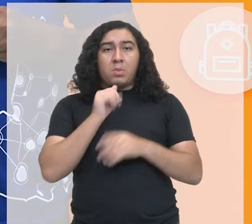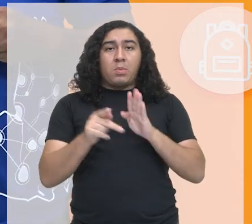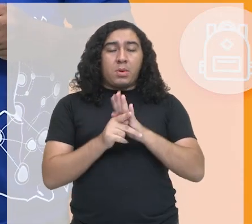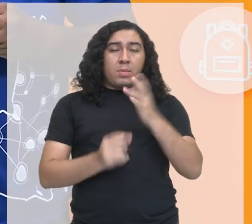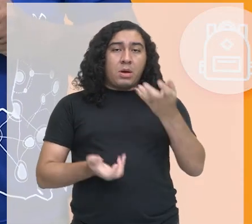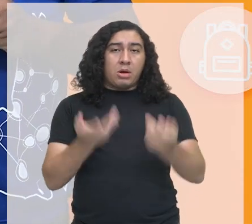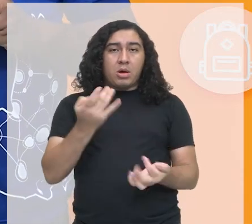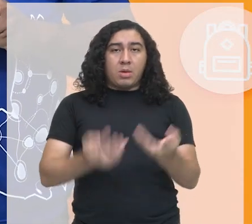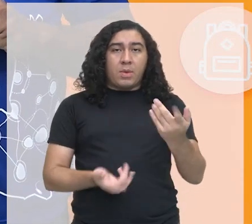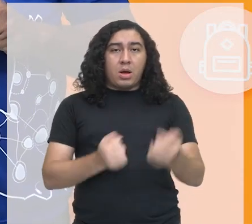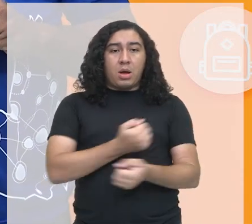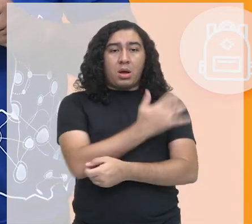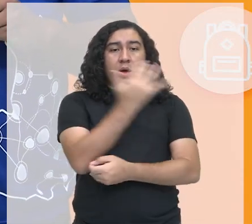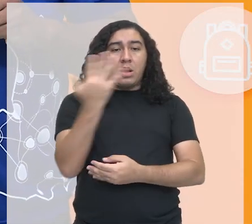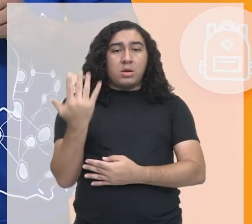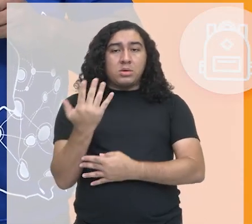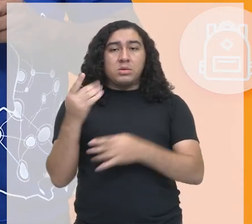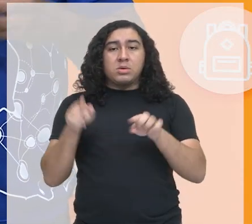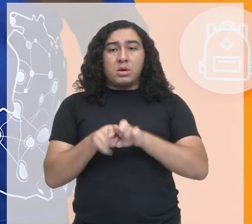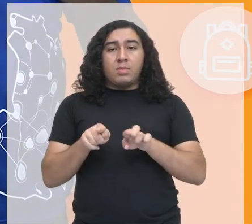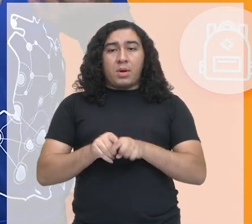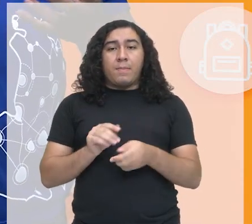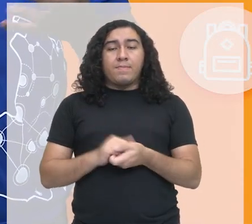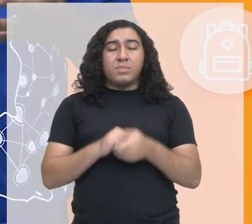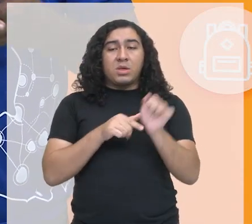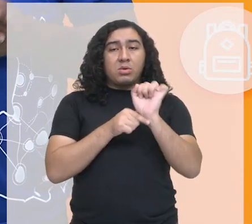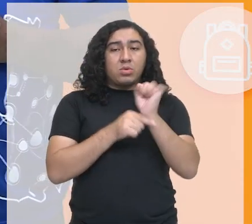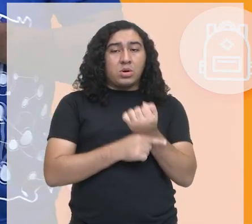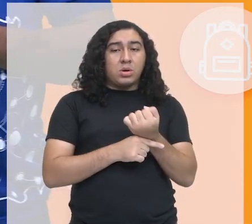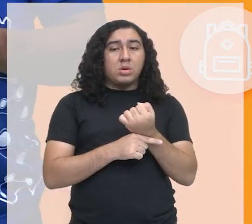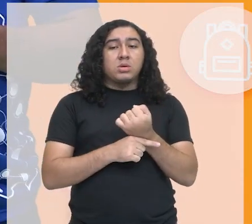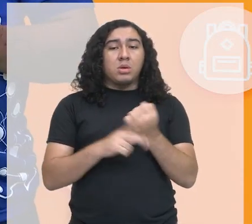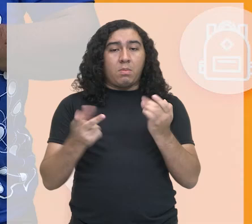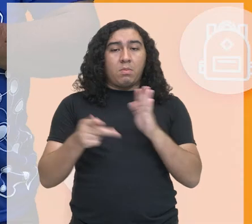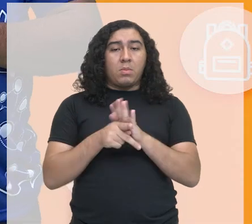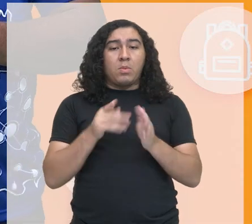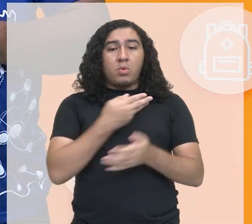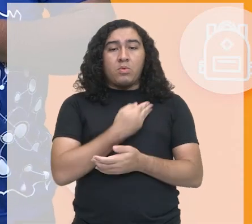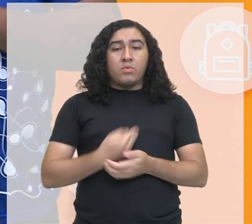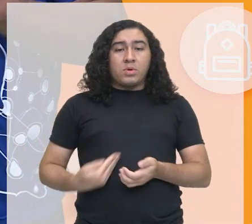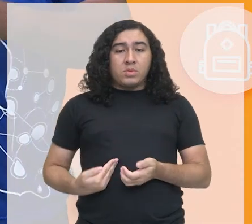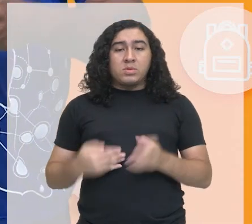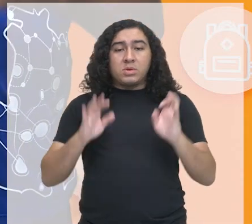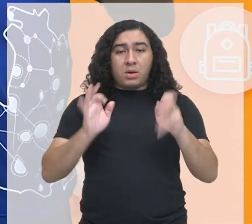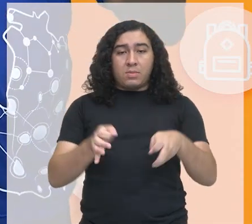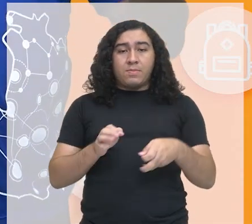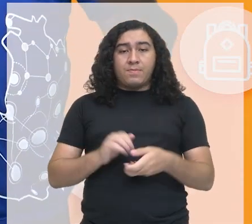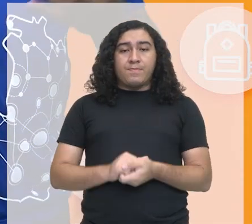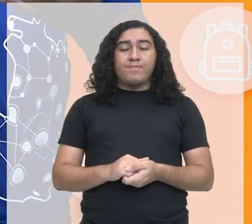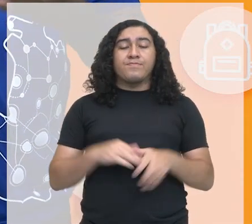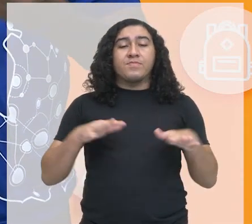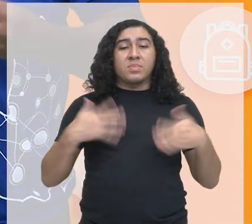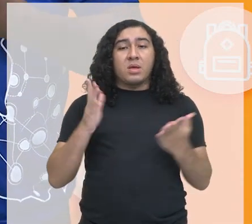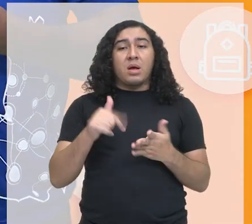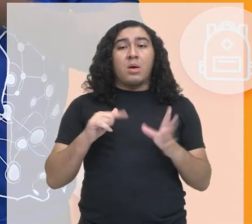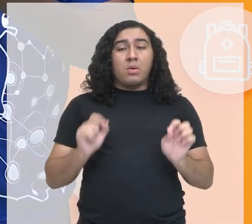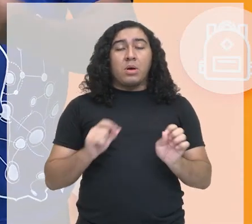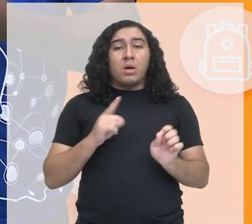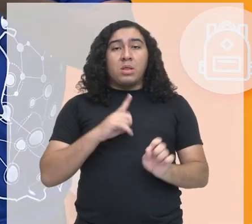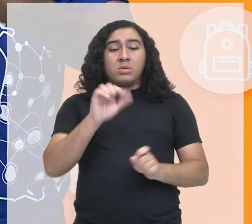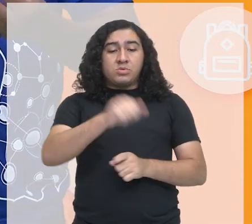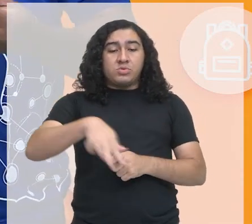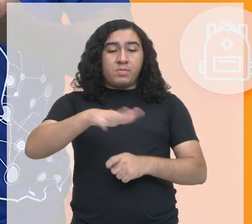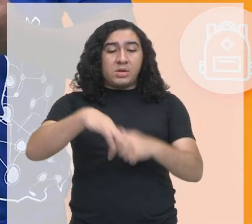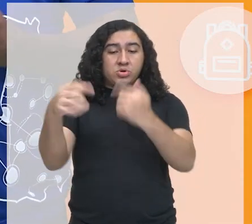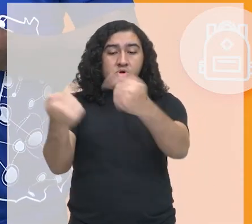em torno né, da segurança pública. Né? Então, são fóruns que